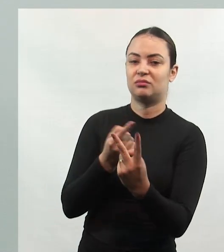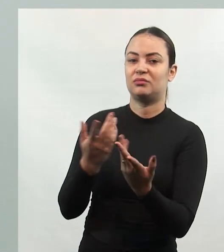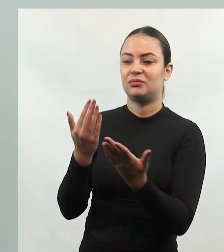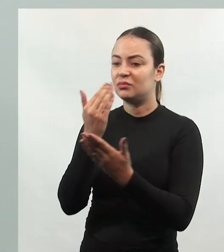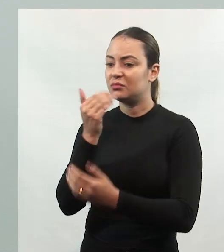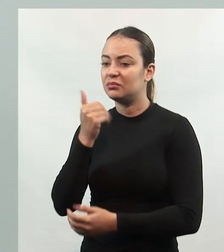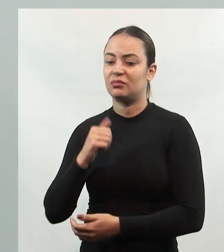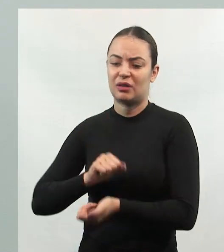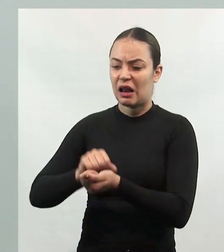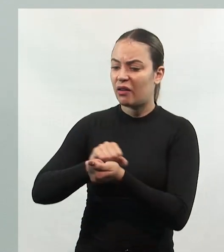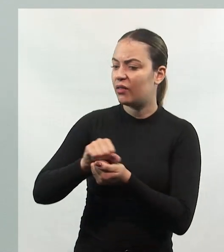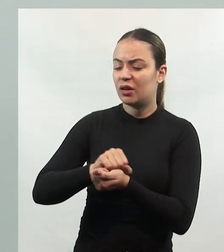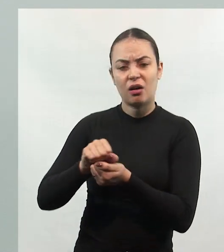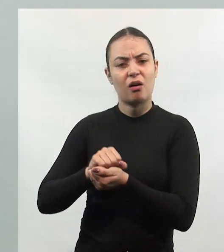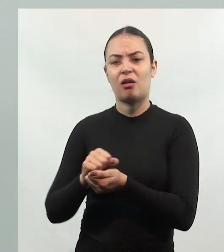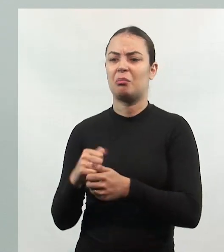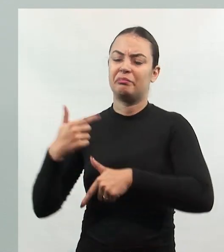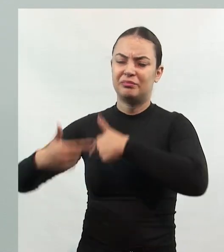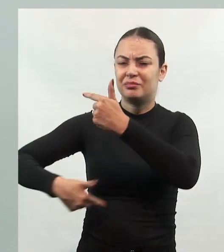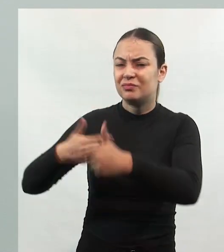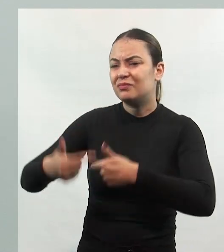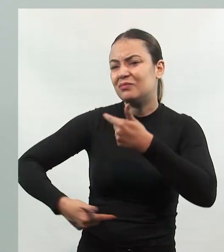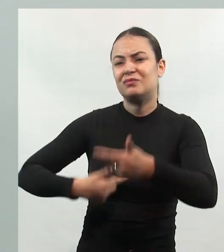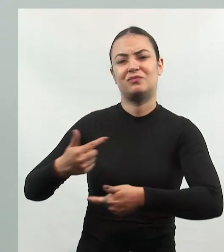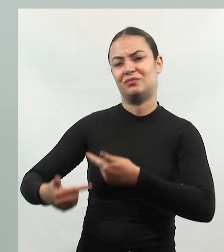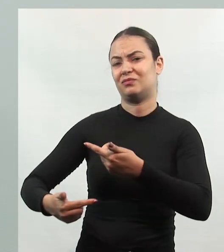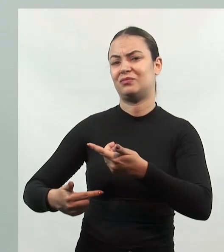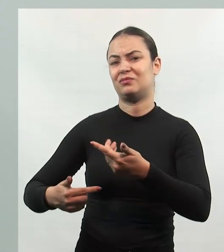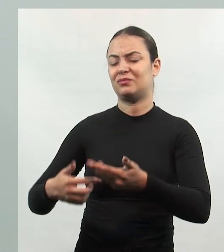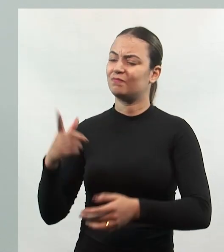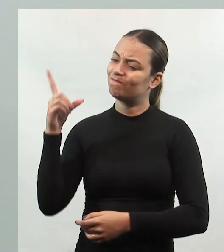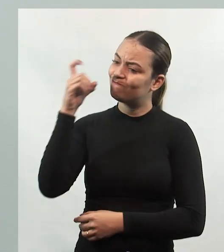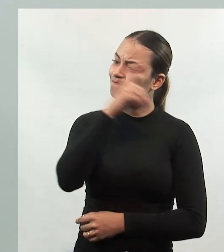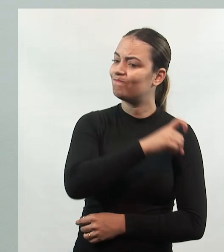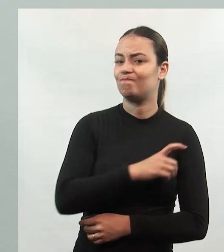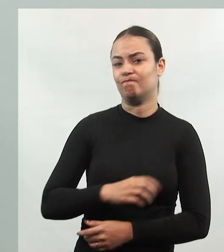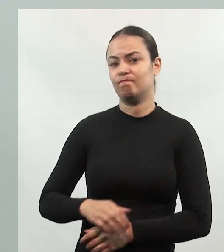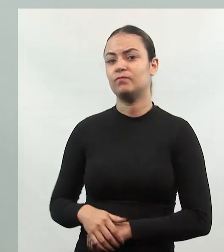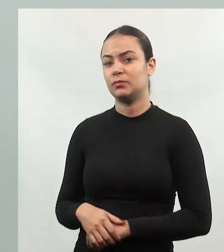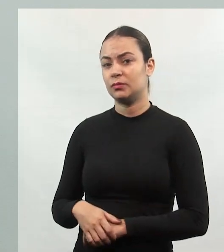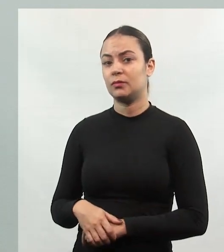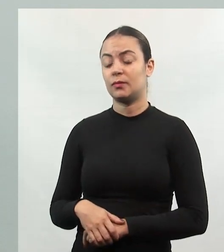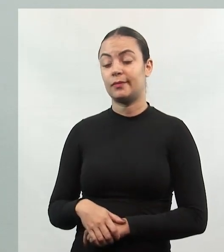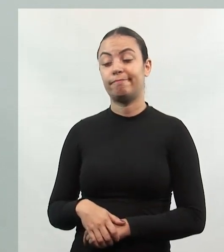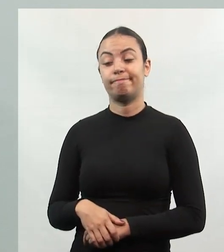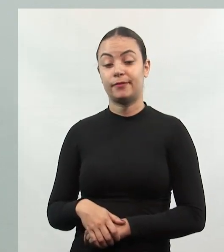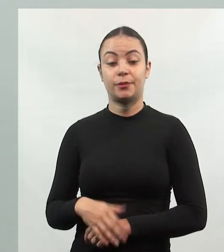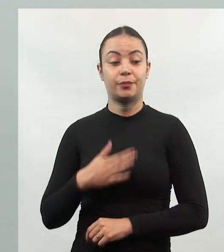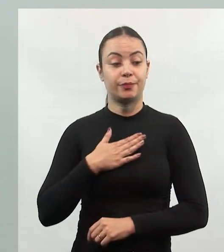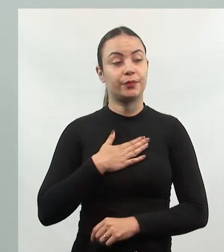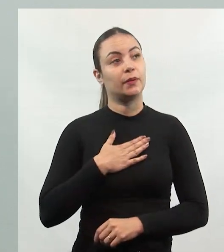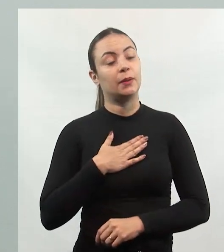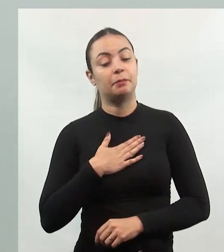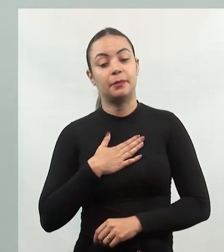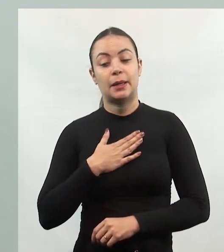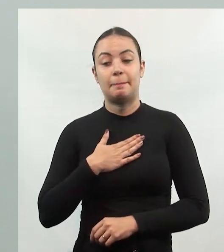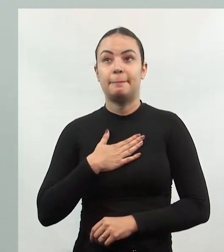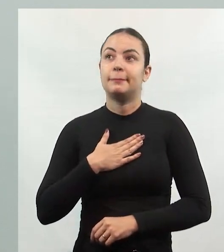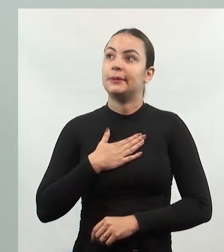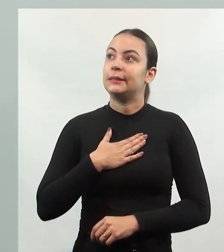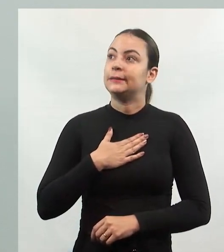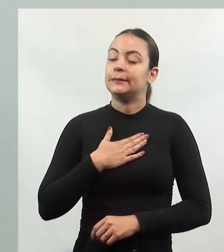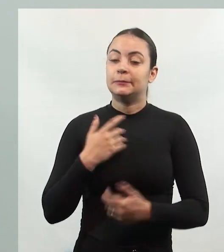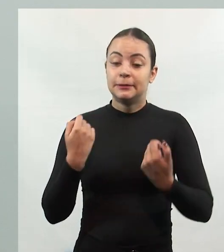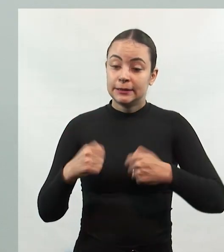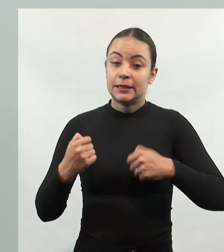irmão Cláudio, com a ajuda da minha avó, então a gente morava na casa da minha avó. Eu falo, mãe, como é que a senhora conseguiu sustentar a gente? Eu não sei, lavando